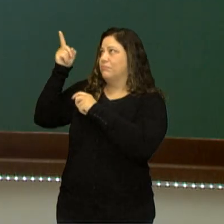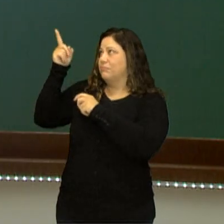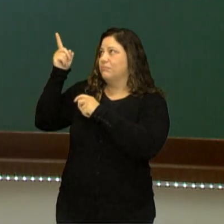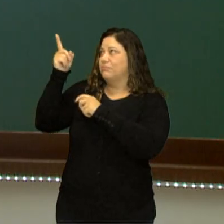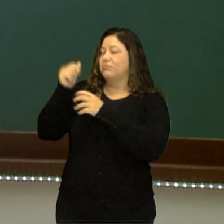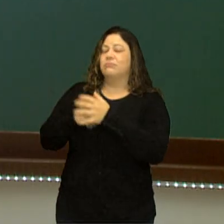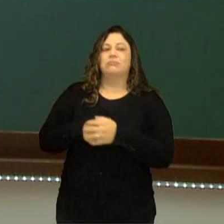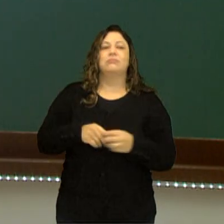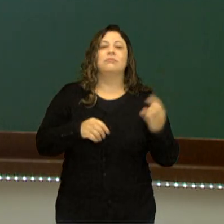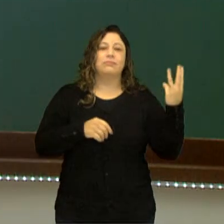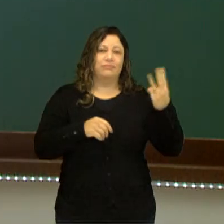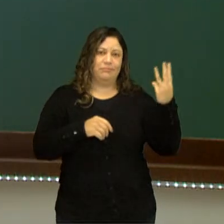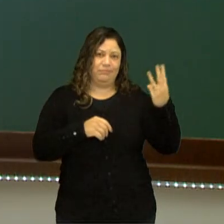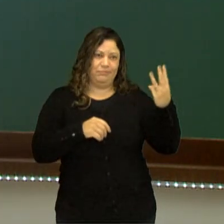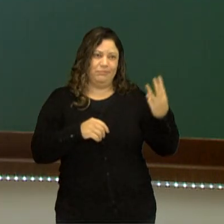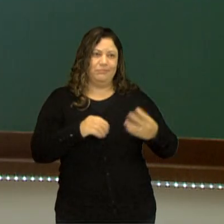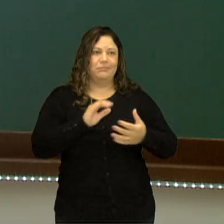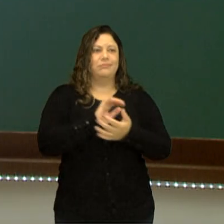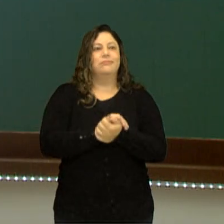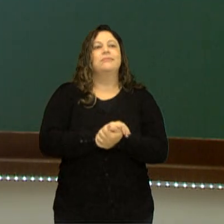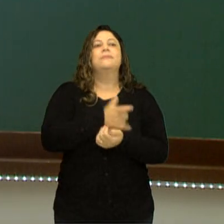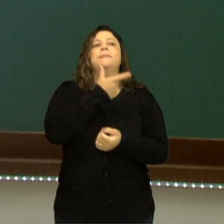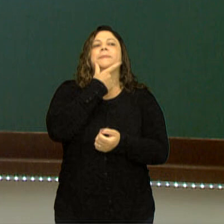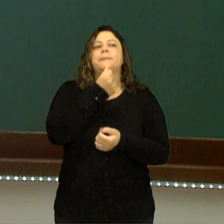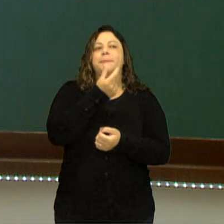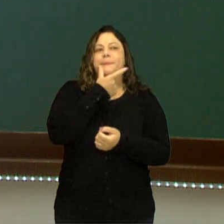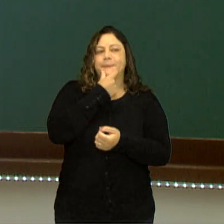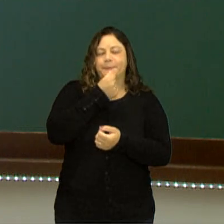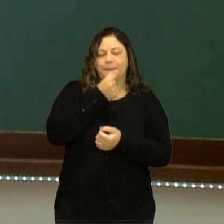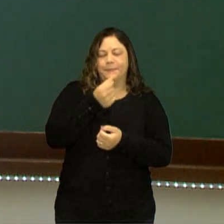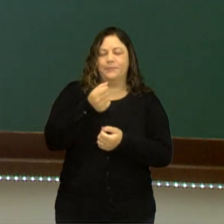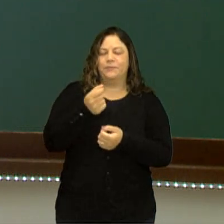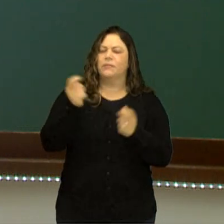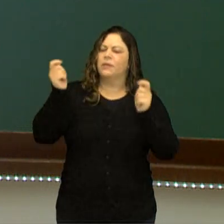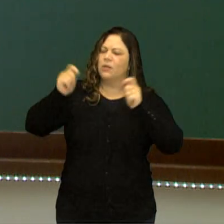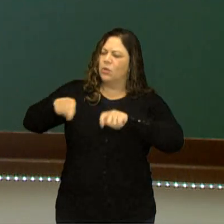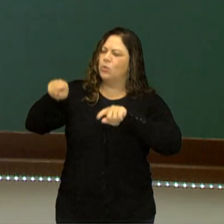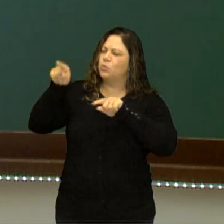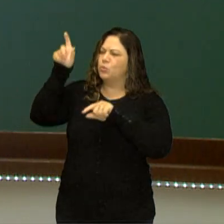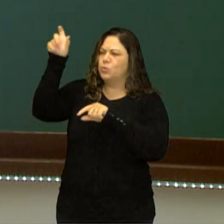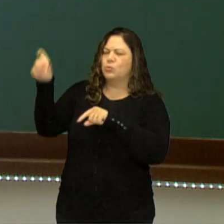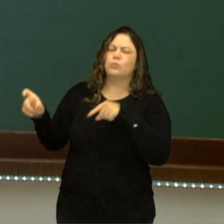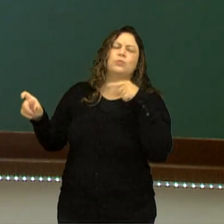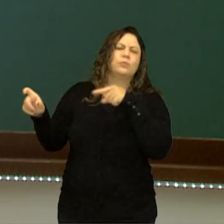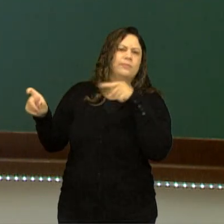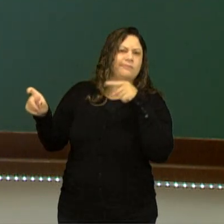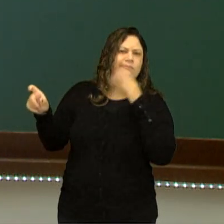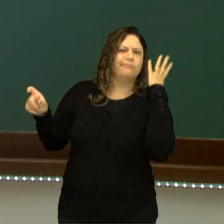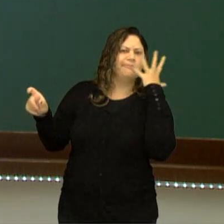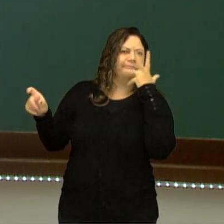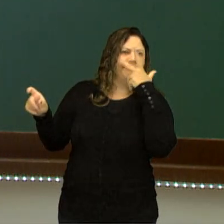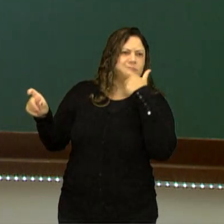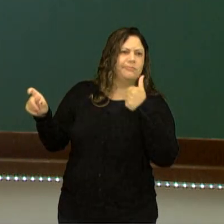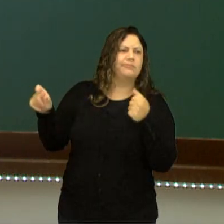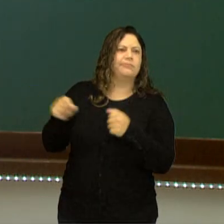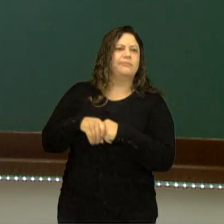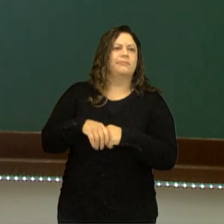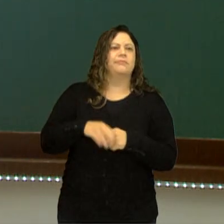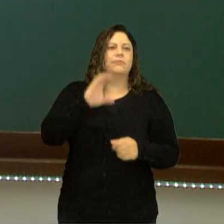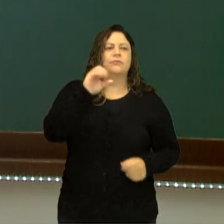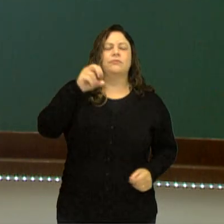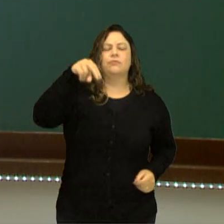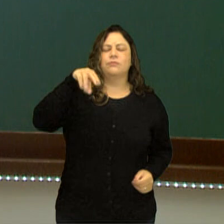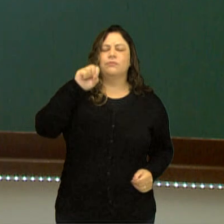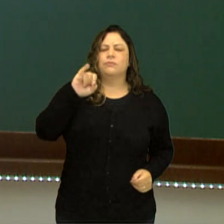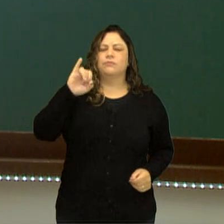verbo nominal é a número 3. Norberto considerou a mulher bela. Por que é verbo nominal? É a letra B, né?